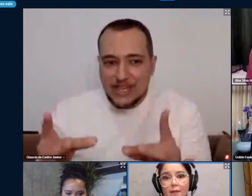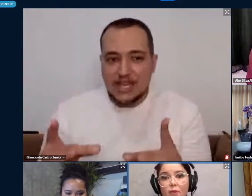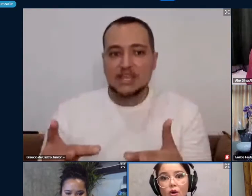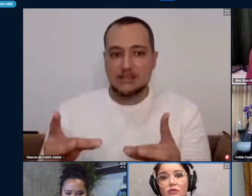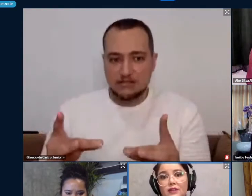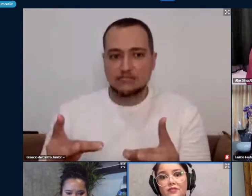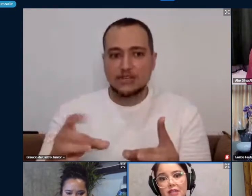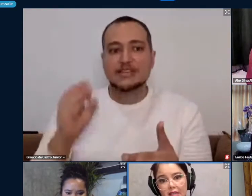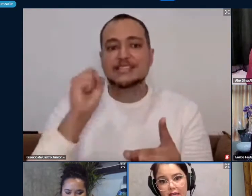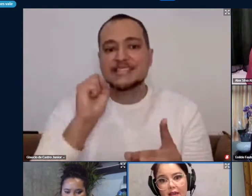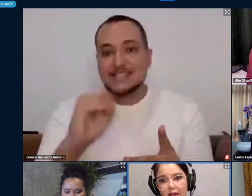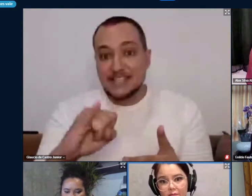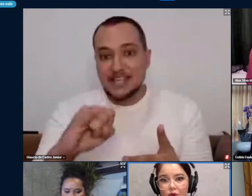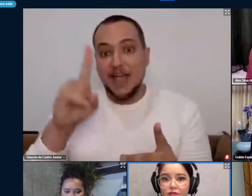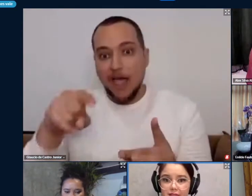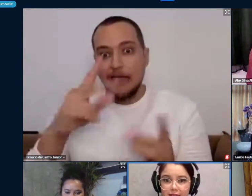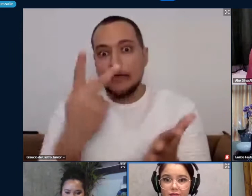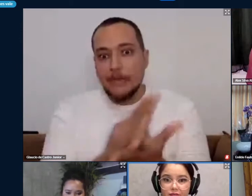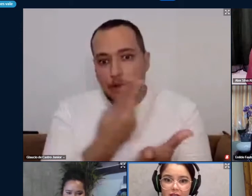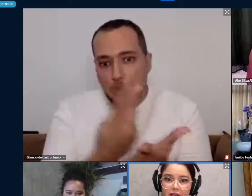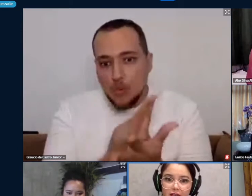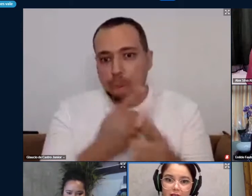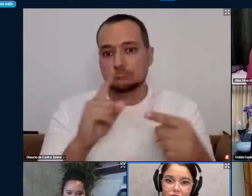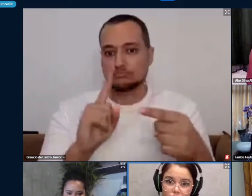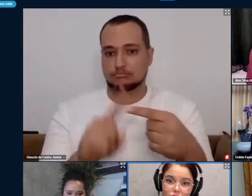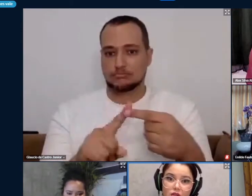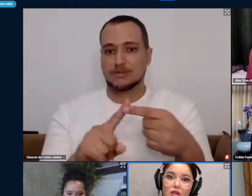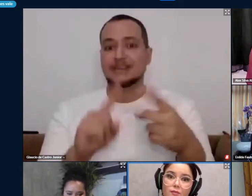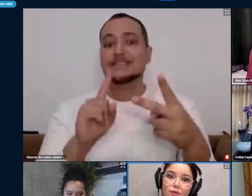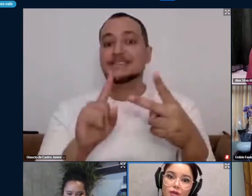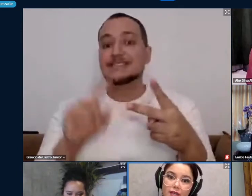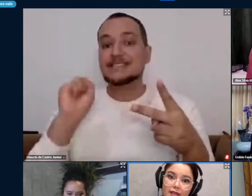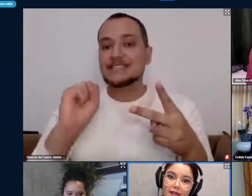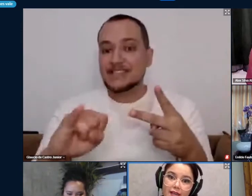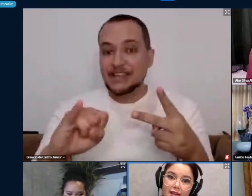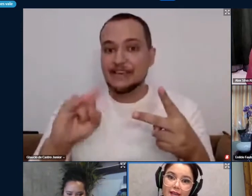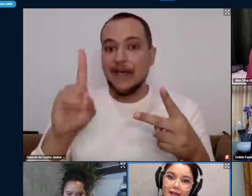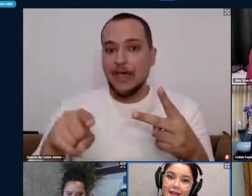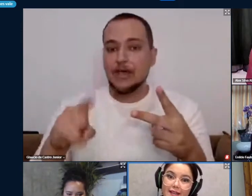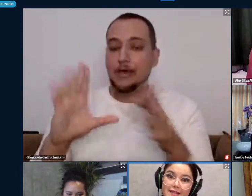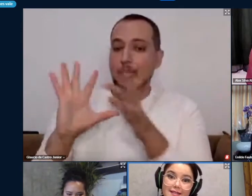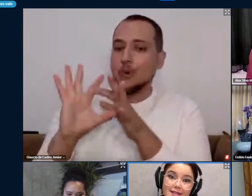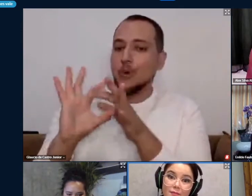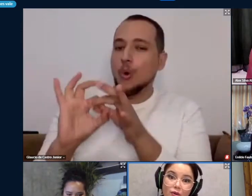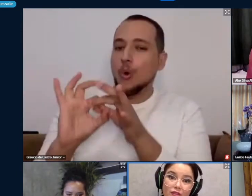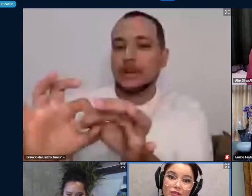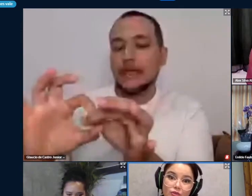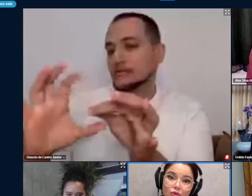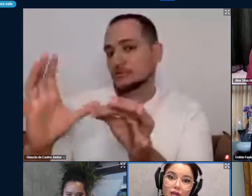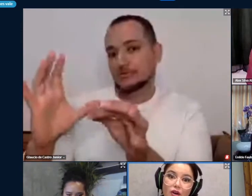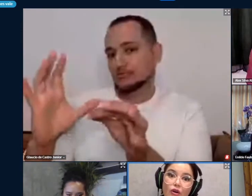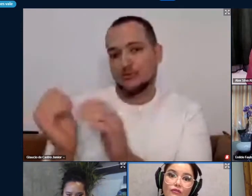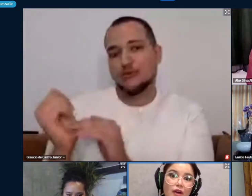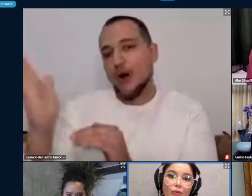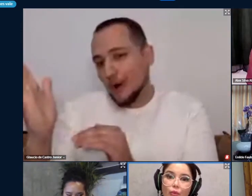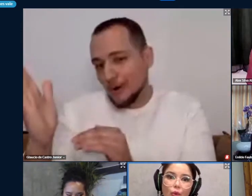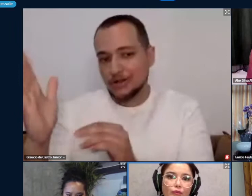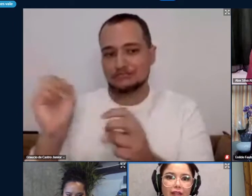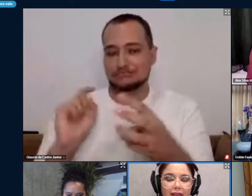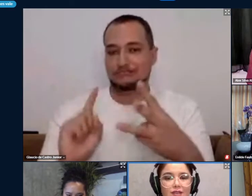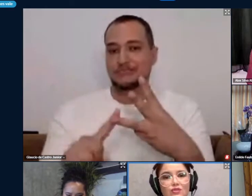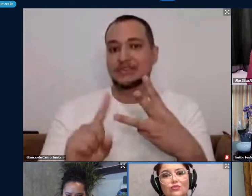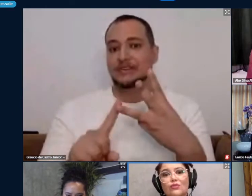Não, é bom definir, é bom que você defina isso, porque se porventura houver